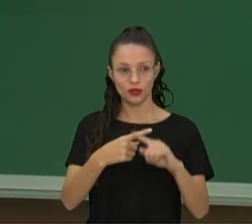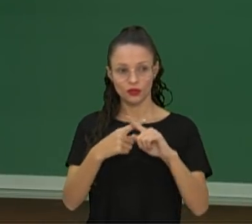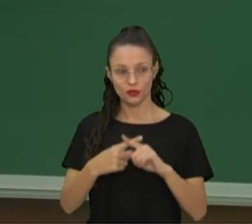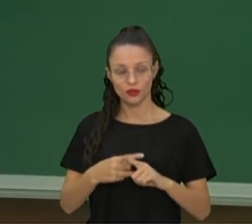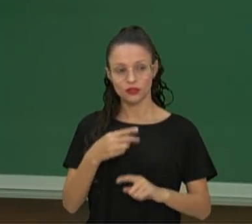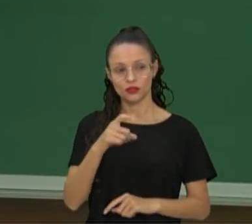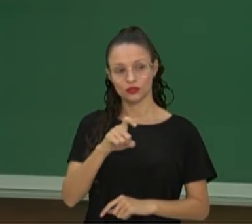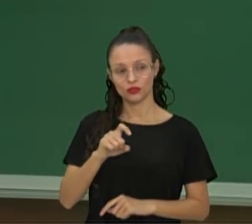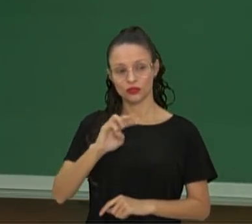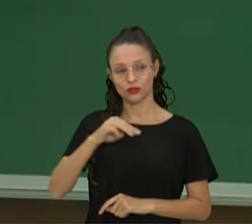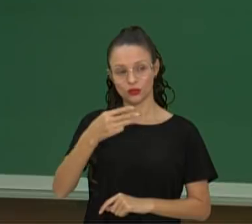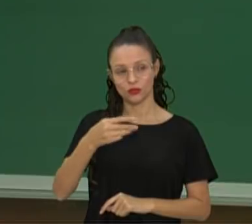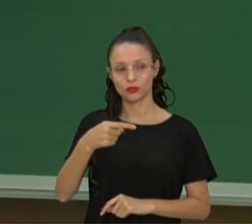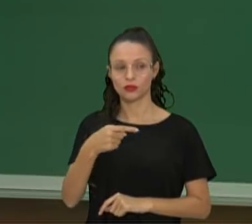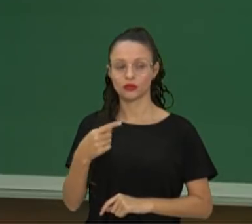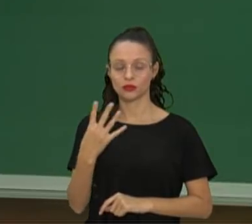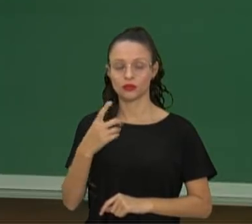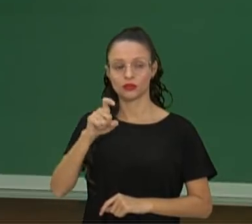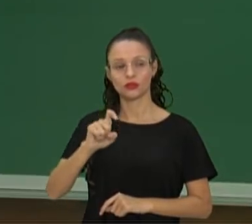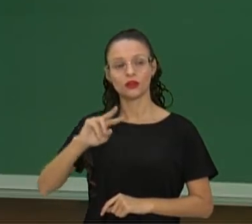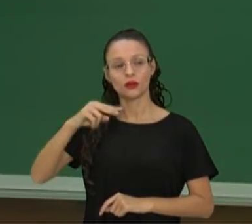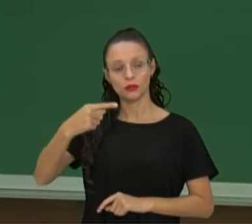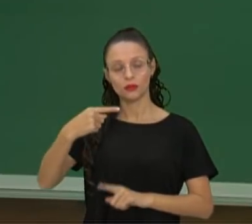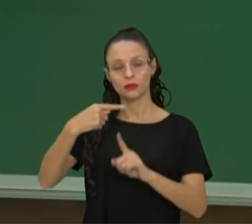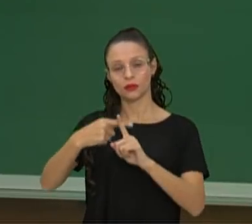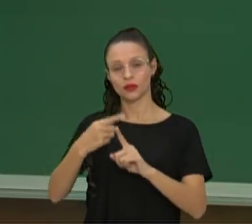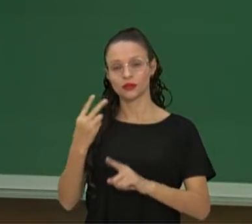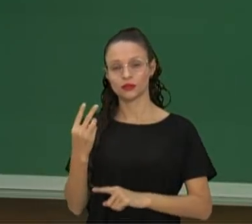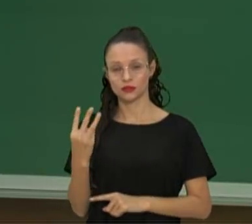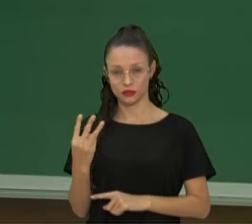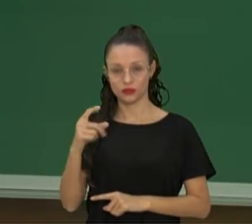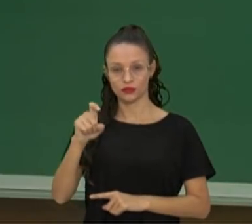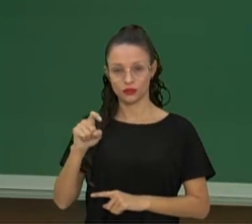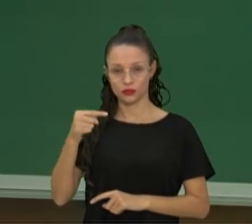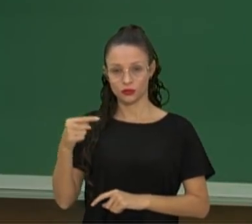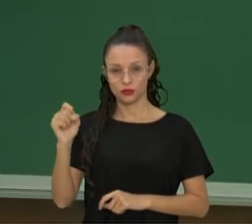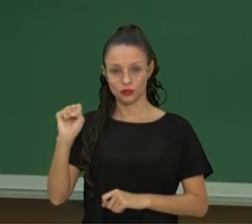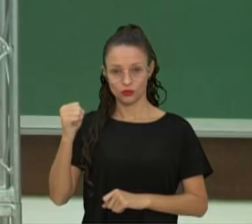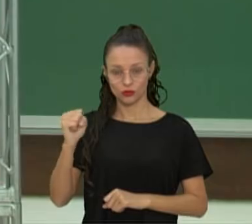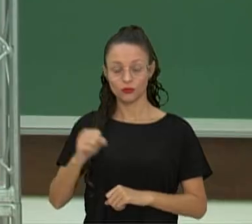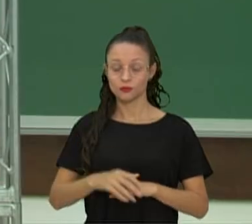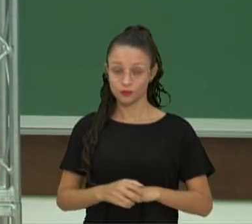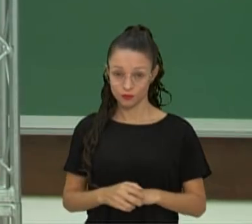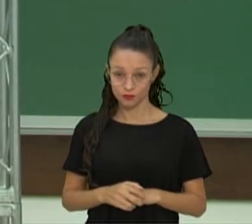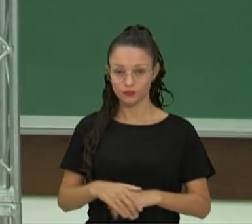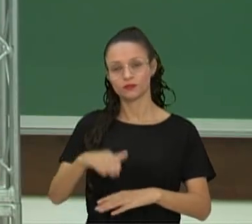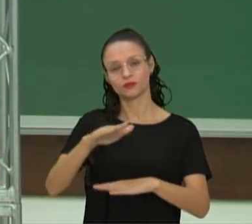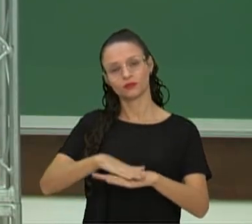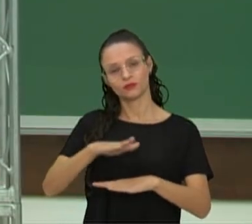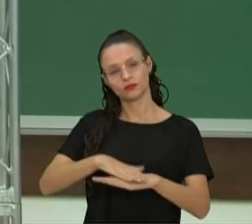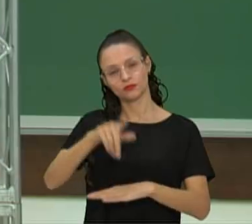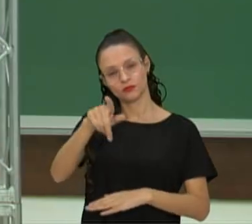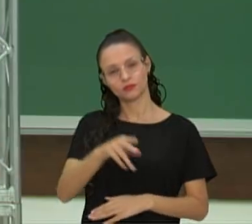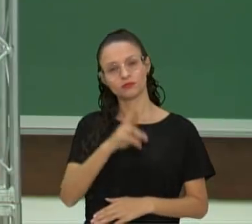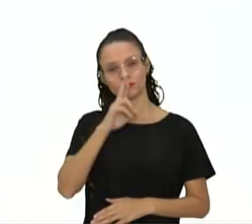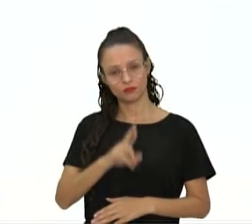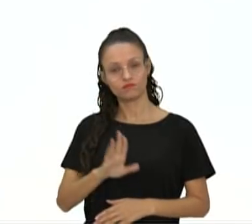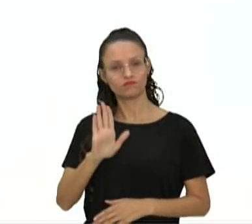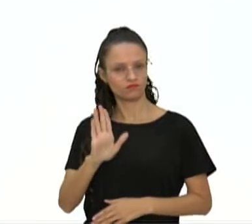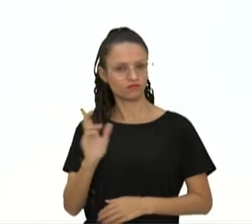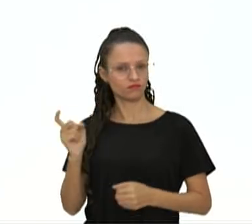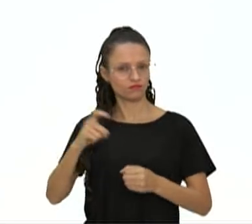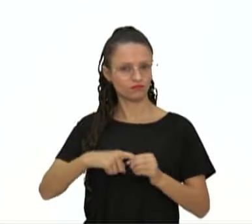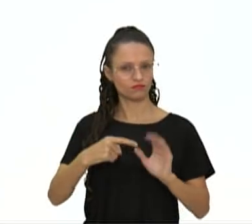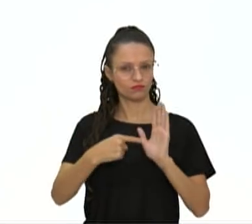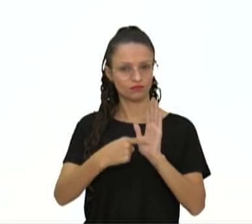vezes x ao cubo, menos 4x ao quadrado, mais 3x menos 8. Então, faça esse exercício e eu volto com a